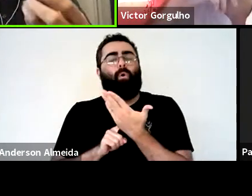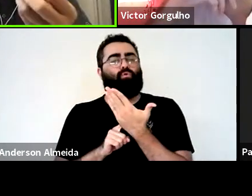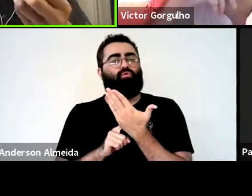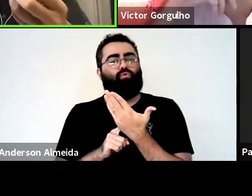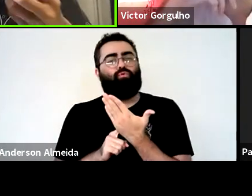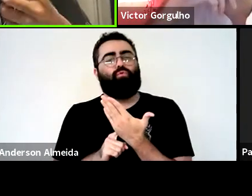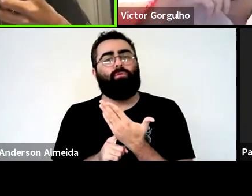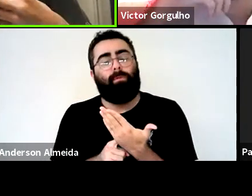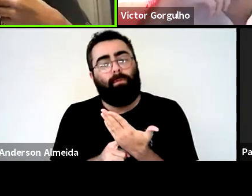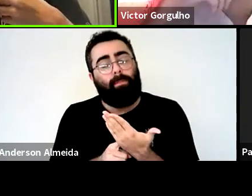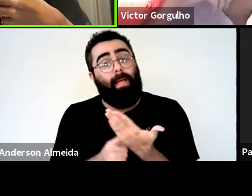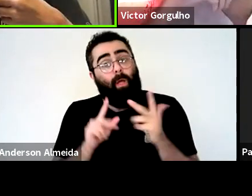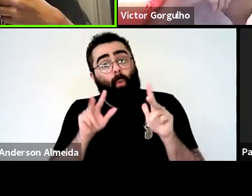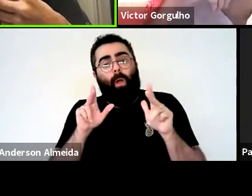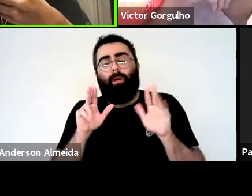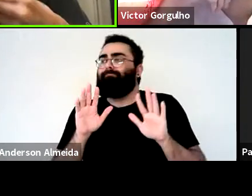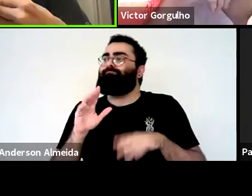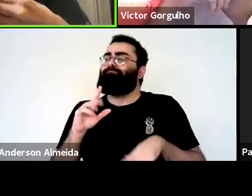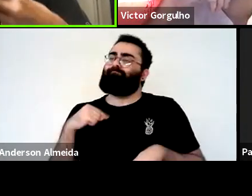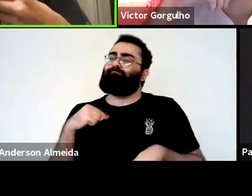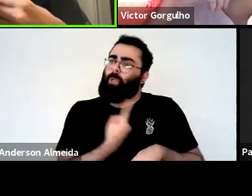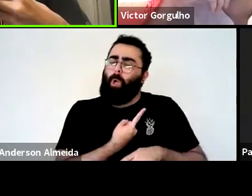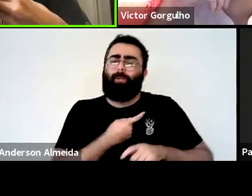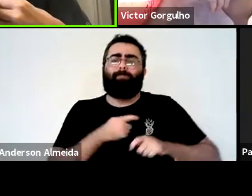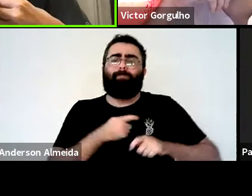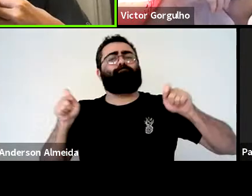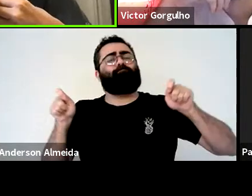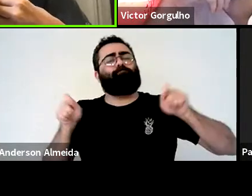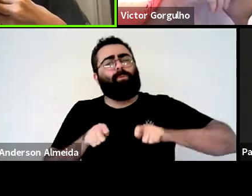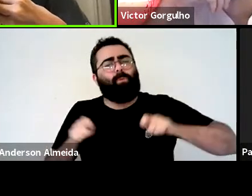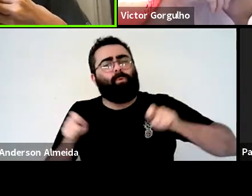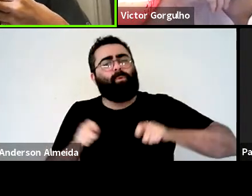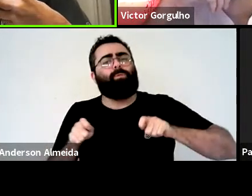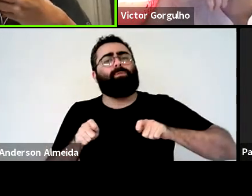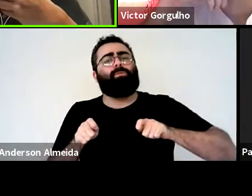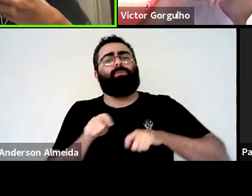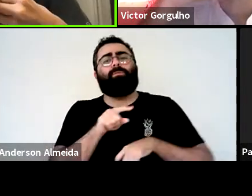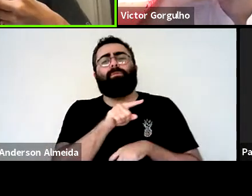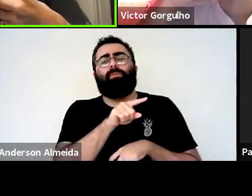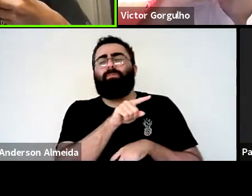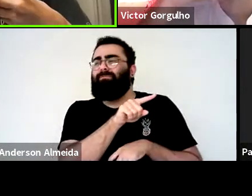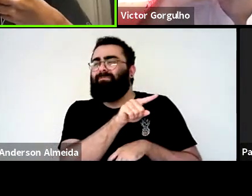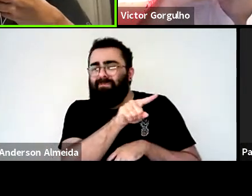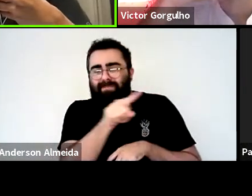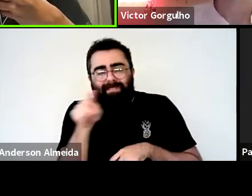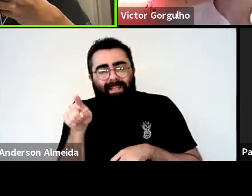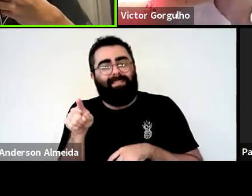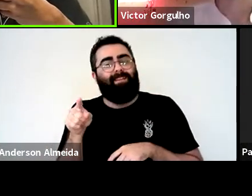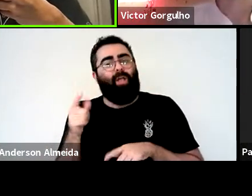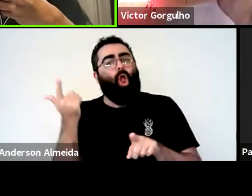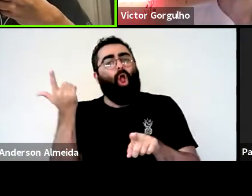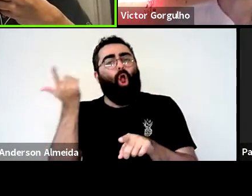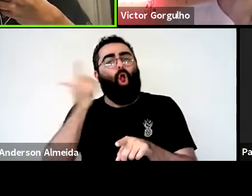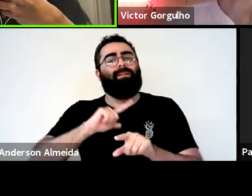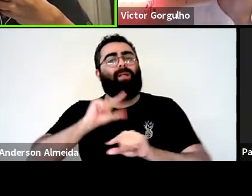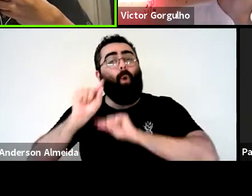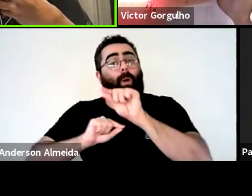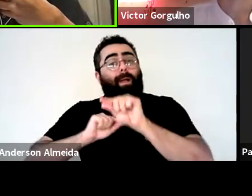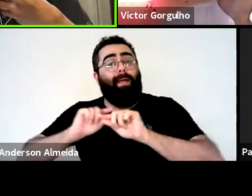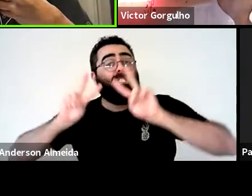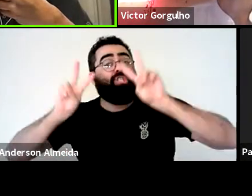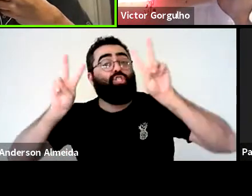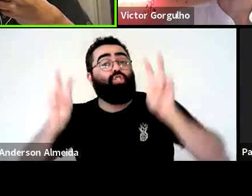e a gente pode verificar, é demonstrável porque vocês o fizeram, um objeto que